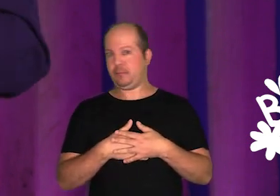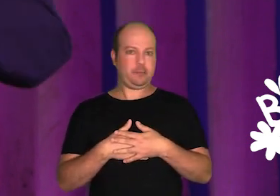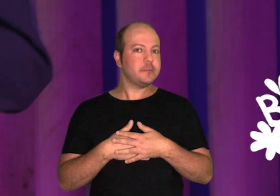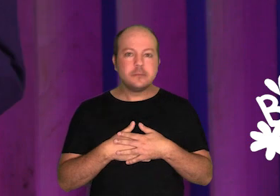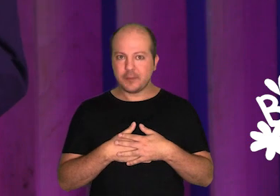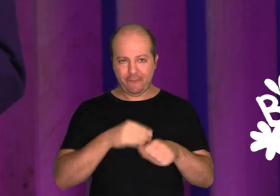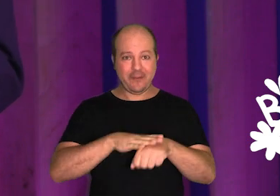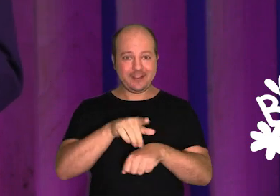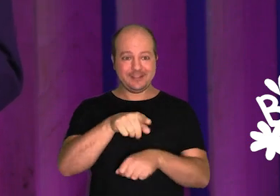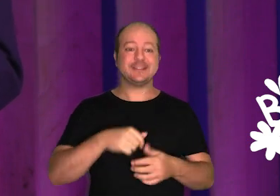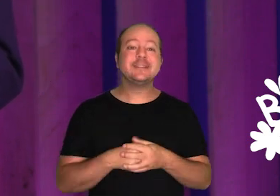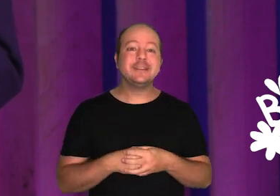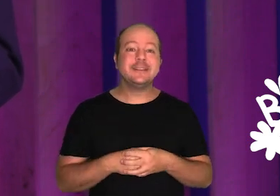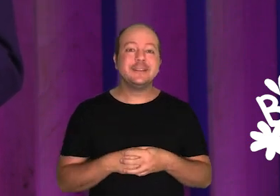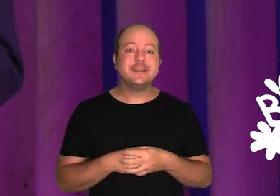Faz.